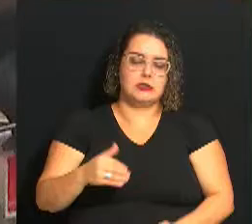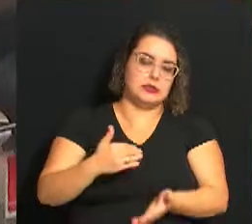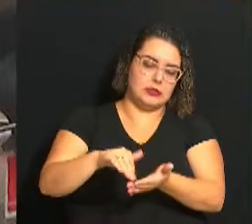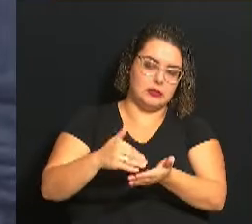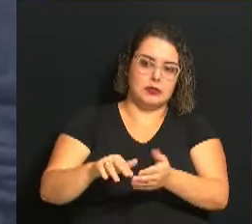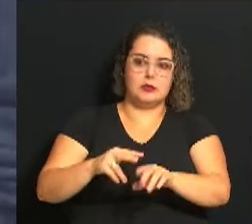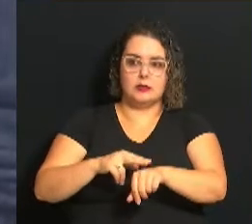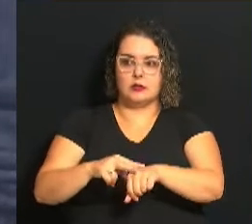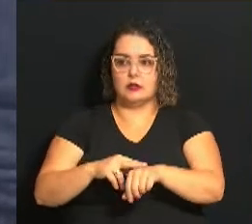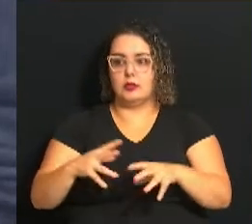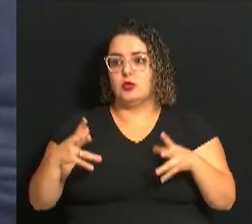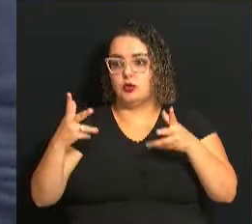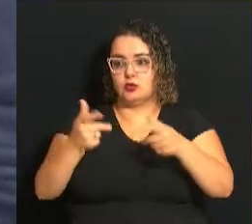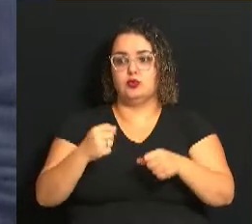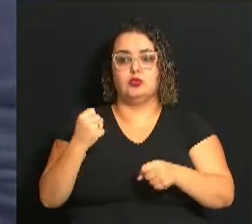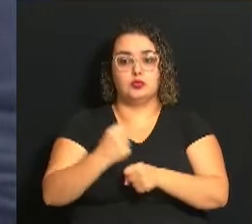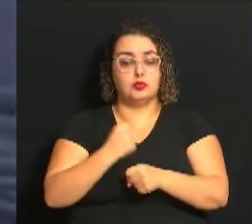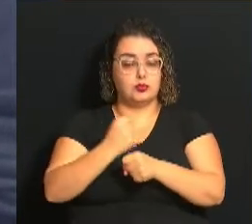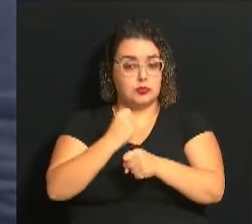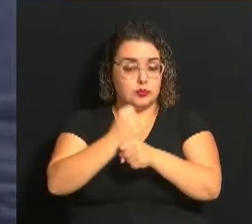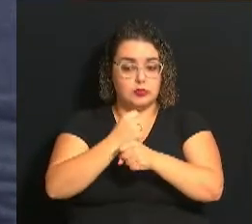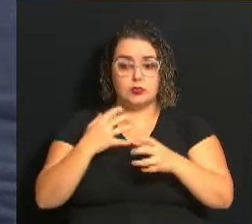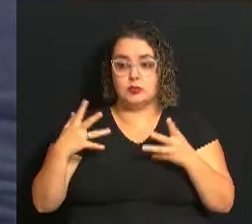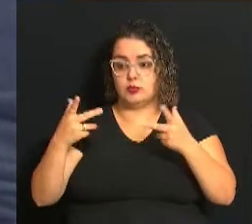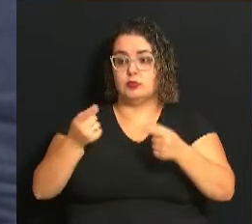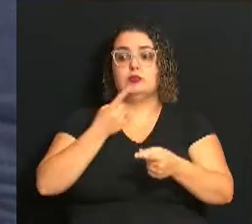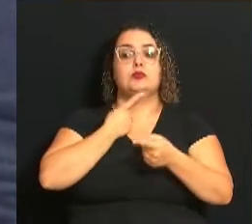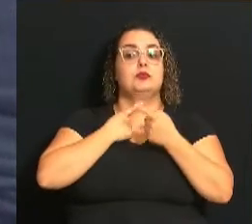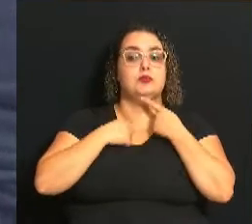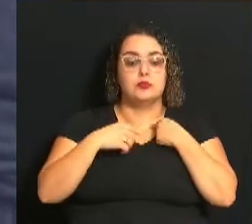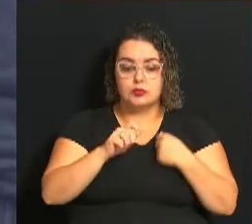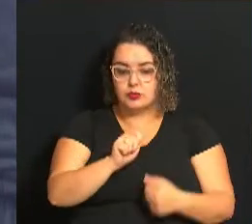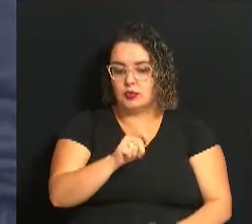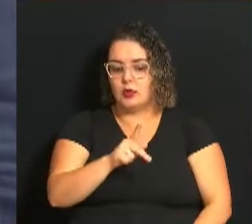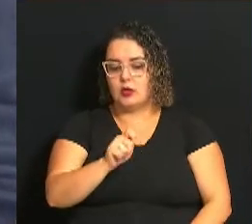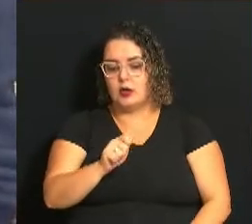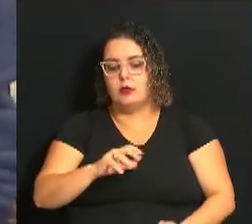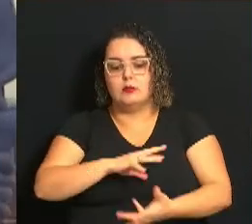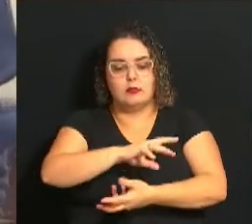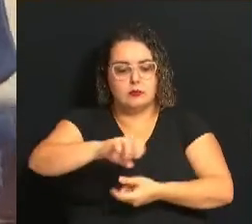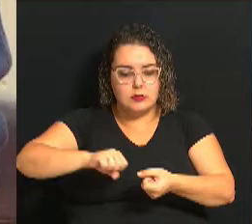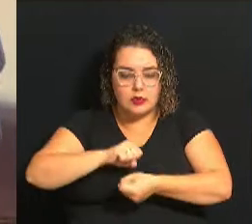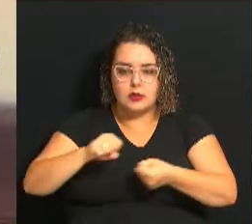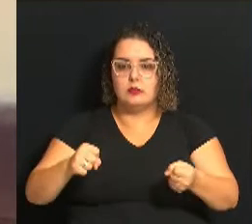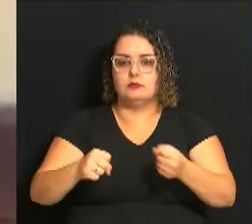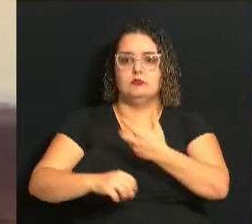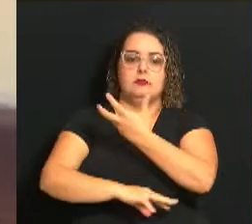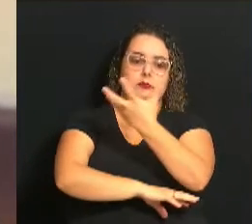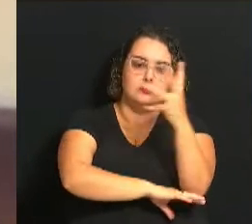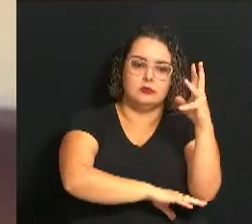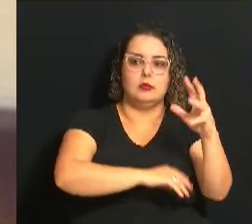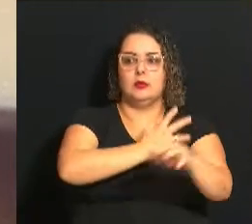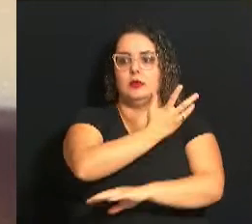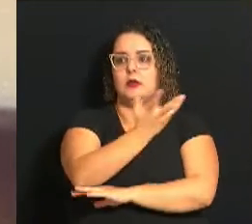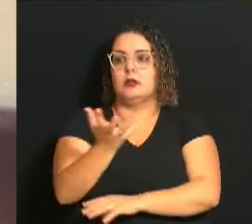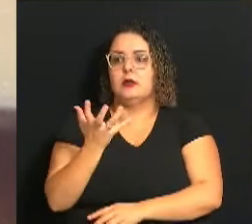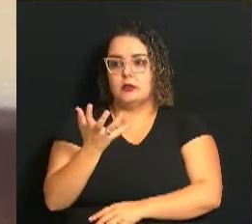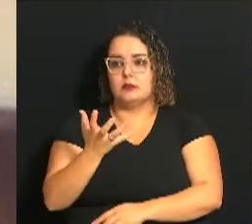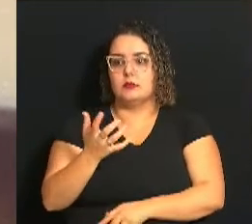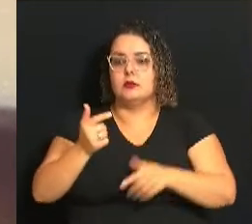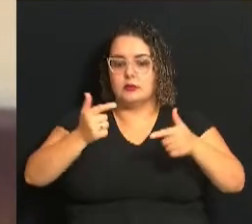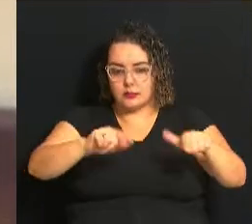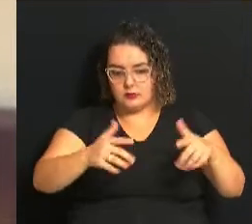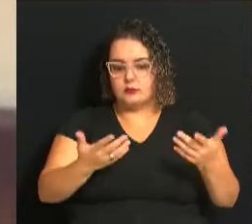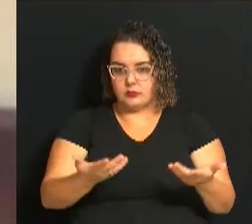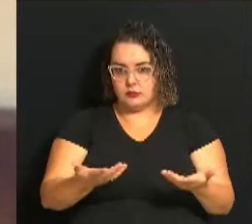E toda a construção de todos os desejos para a APA de forma sustentável, de forma ambiental, o que a gente queria para esse território, teve que, em um momento,